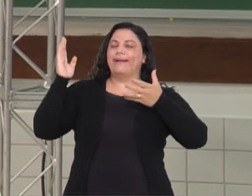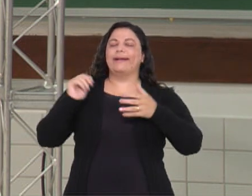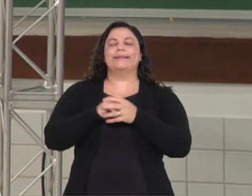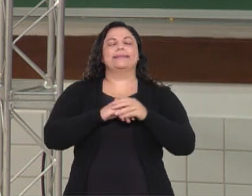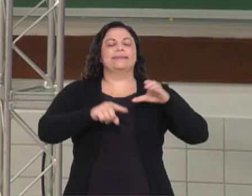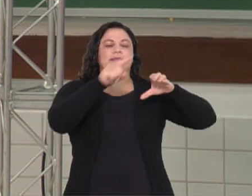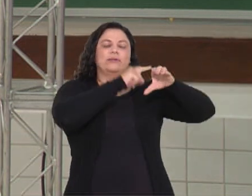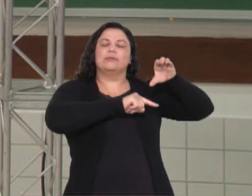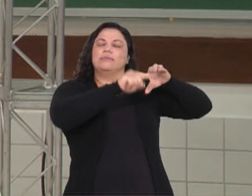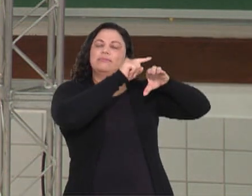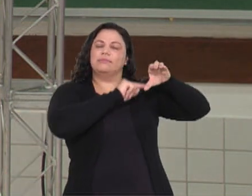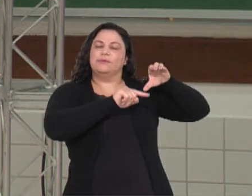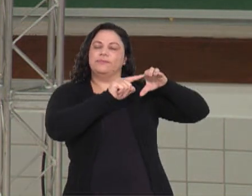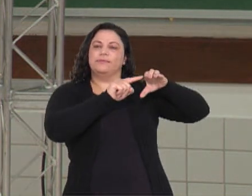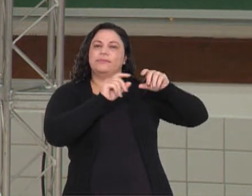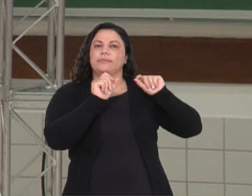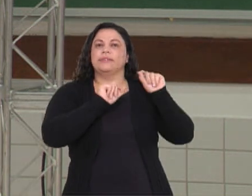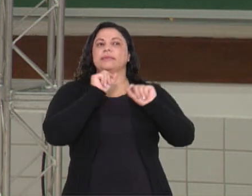dadas ali? Vamos lá então.